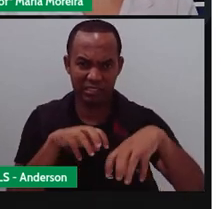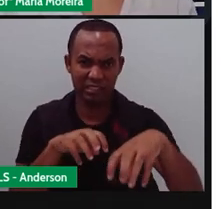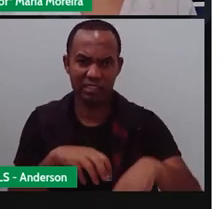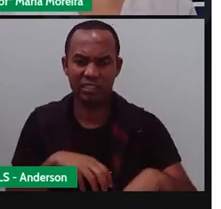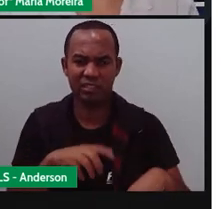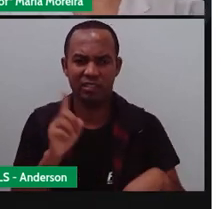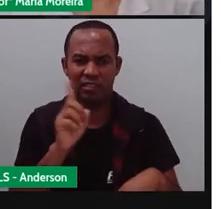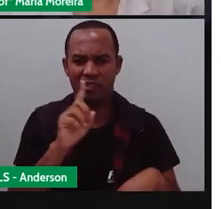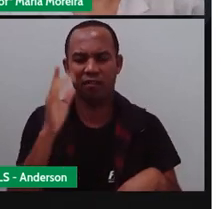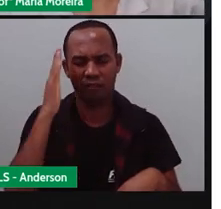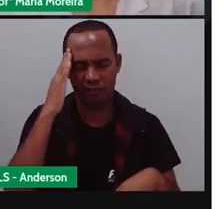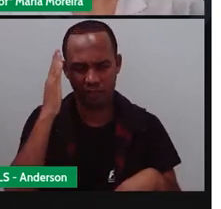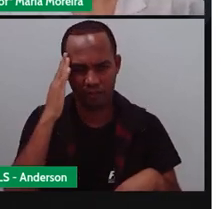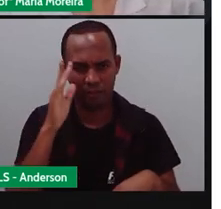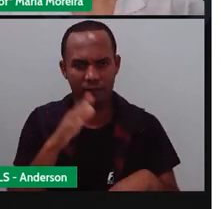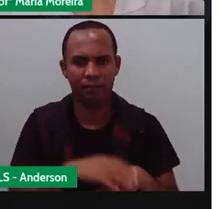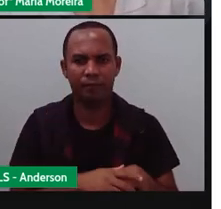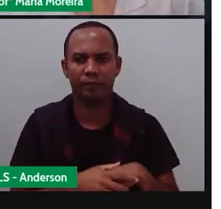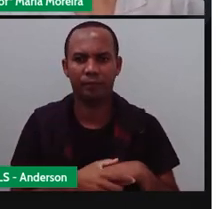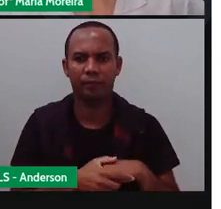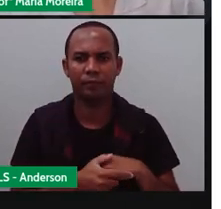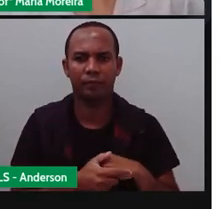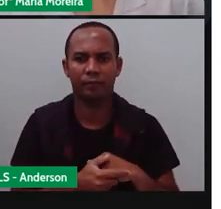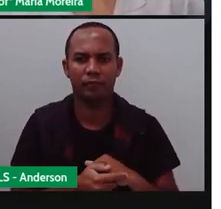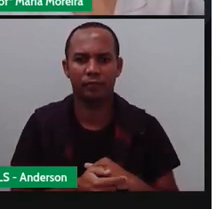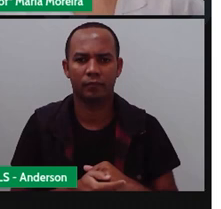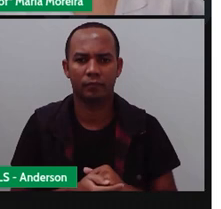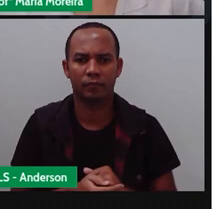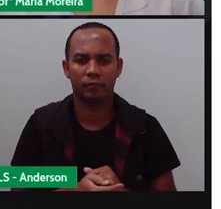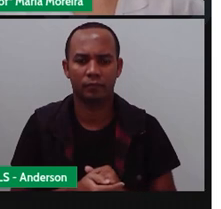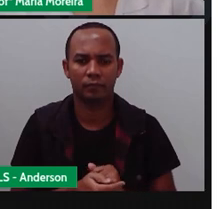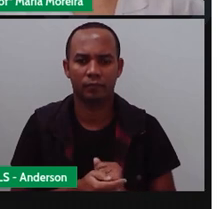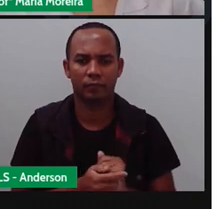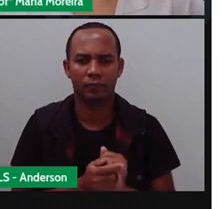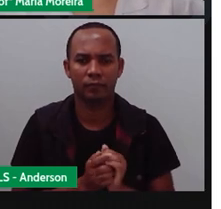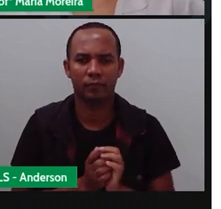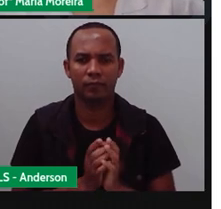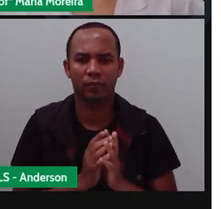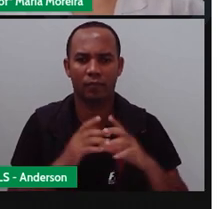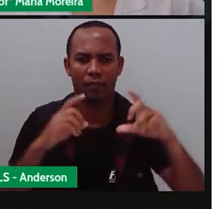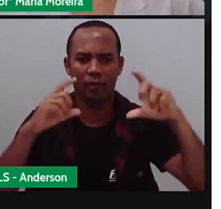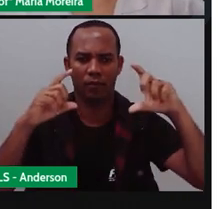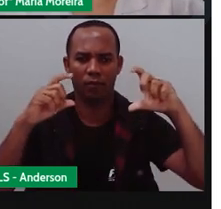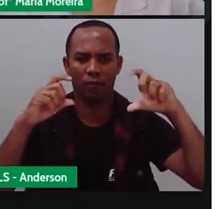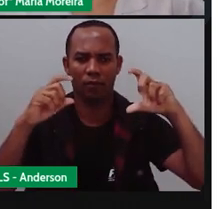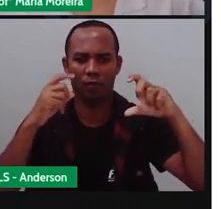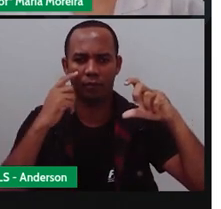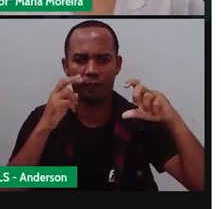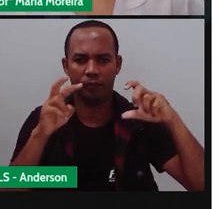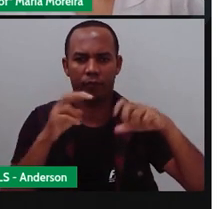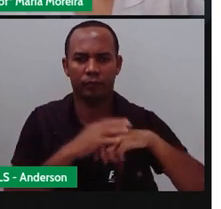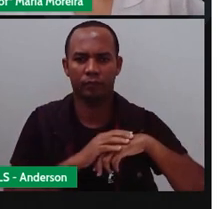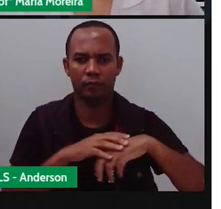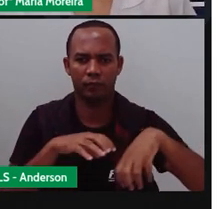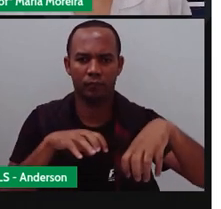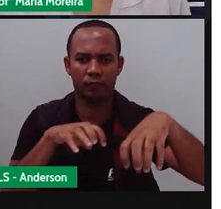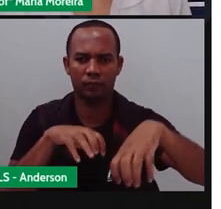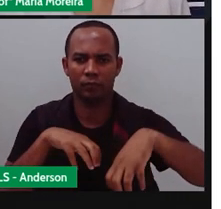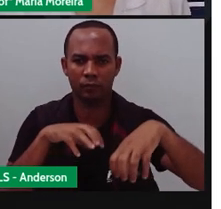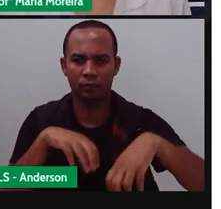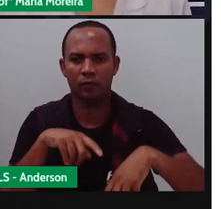aí você sabe bom então vamos lá a gente tem que imagem o trator arando chão né